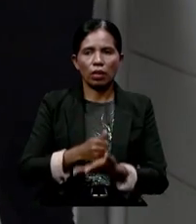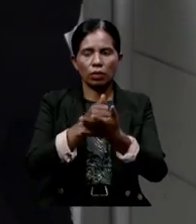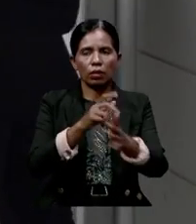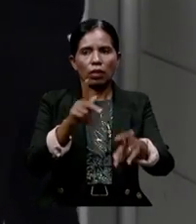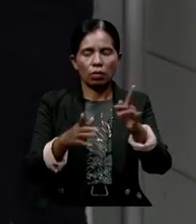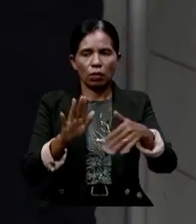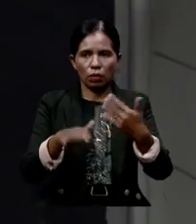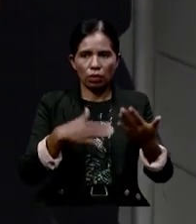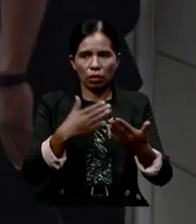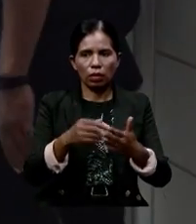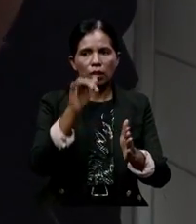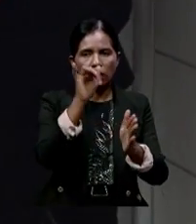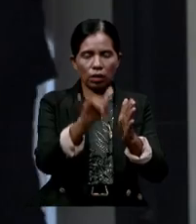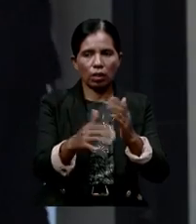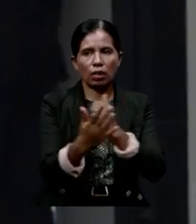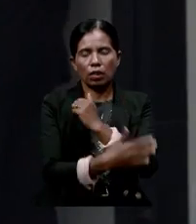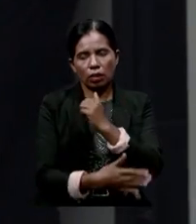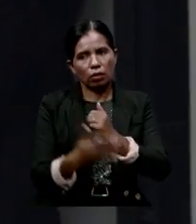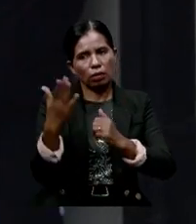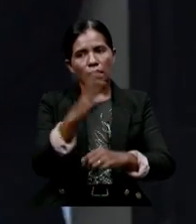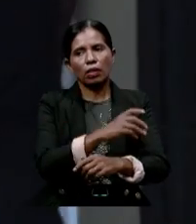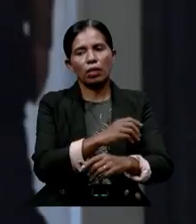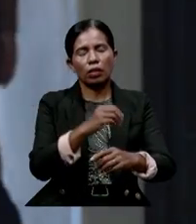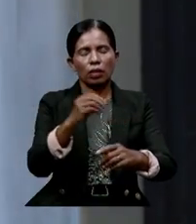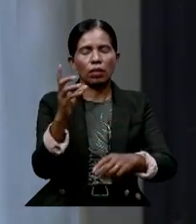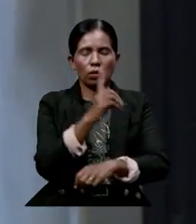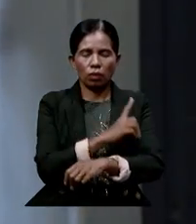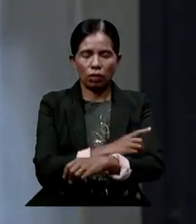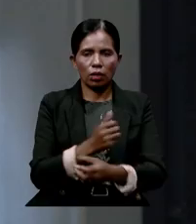cidadão sir na behela e a nação refere, no cada loro